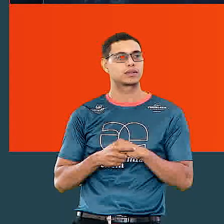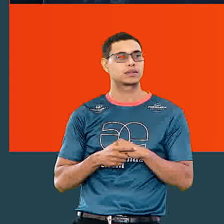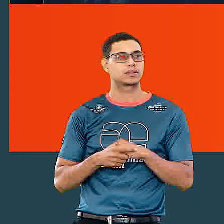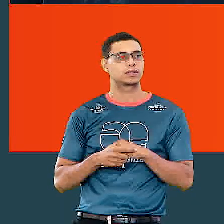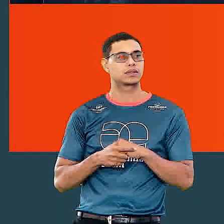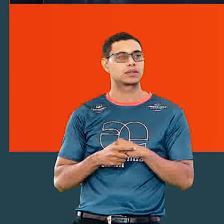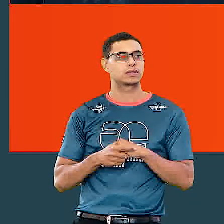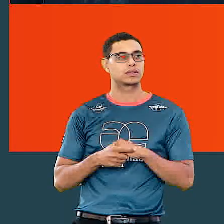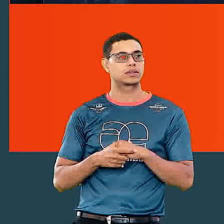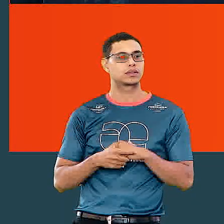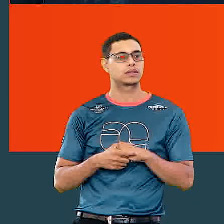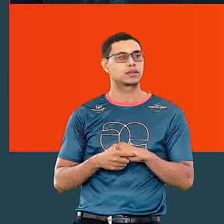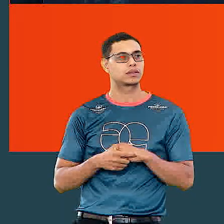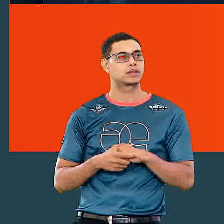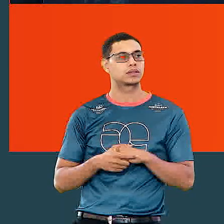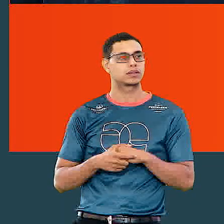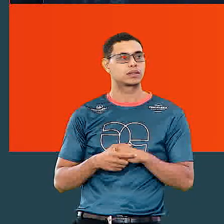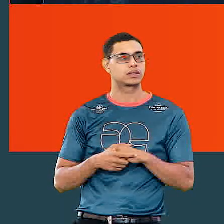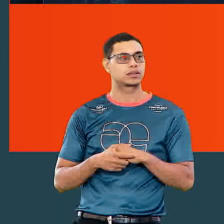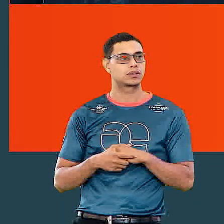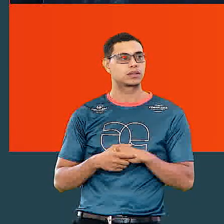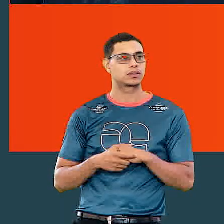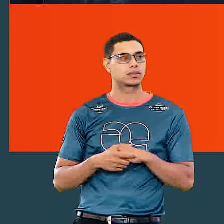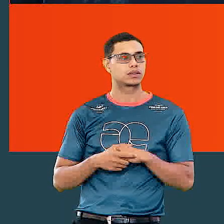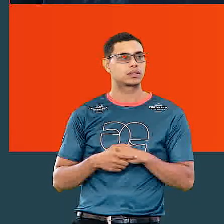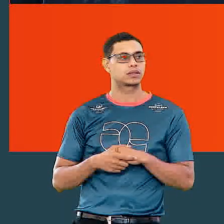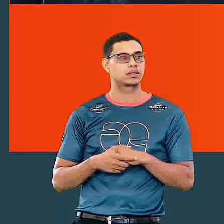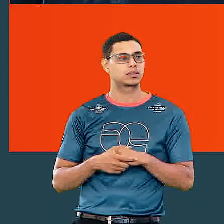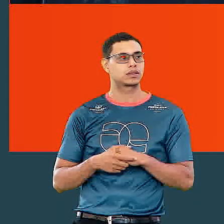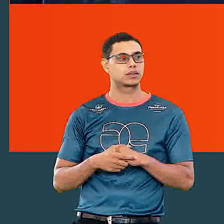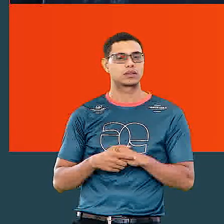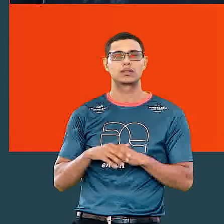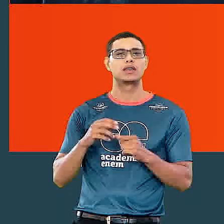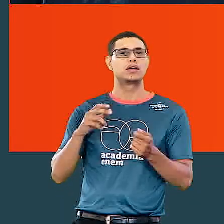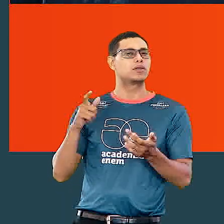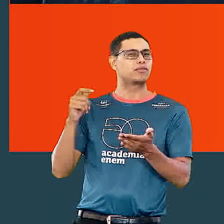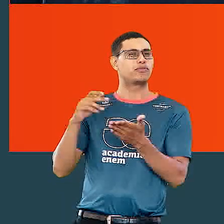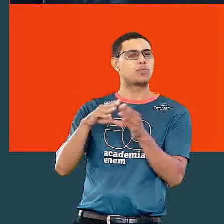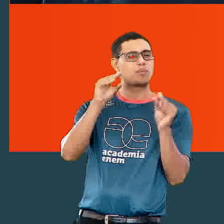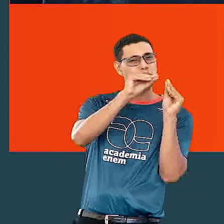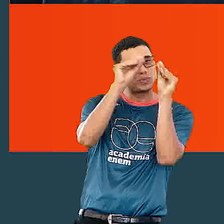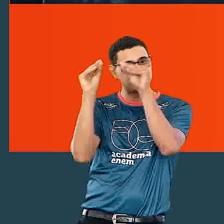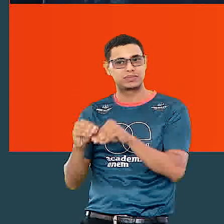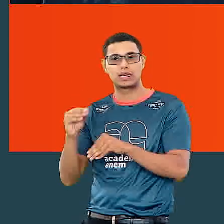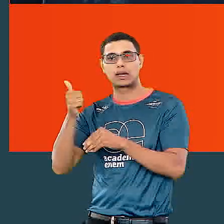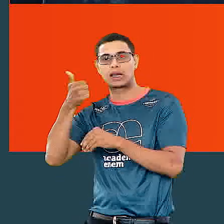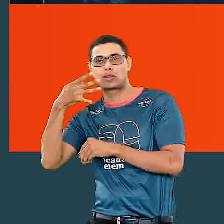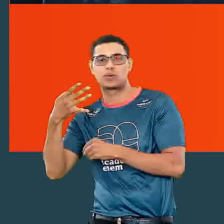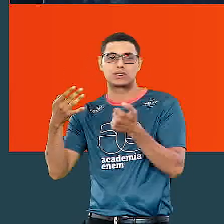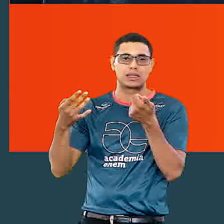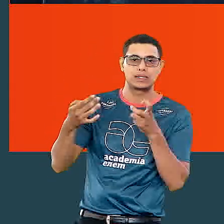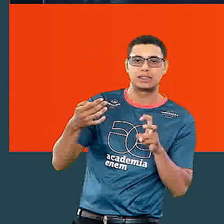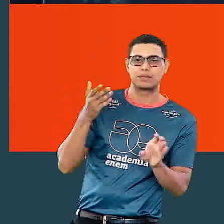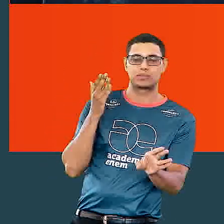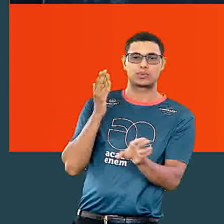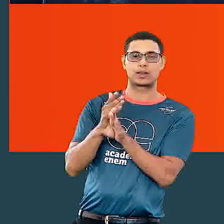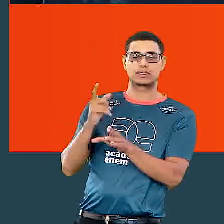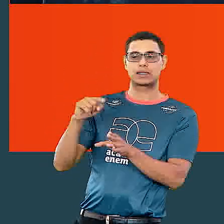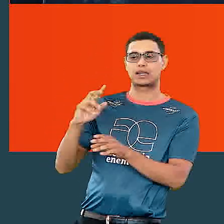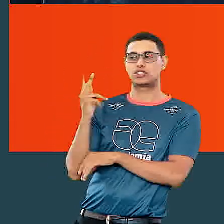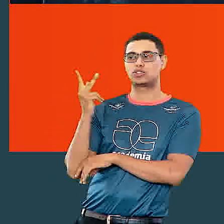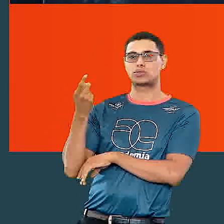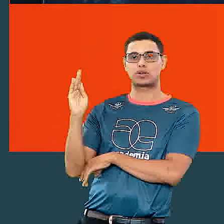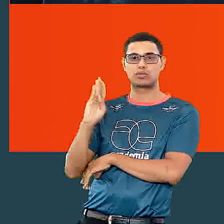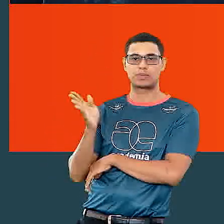roubar um tempinho e vou pegar as duas finais. 14 a 15, porque são de história do Brasil e são legais de debater, porque cai muito na sua prova. Tá certo? Bota